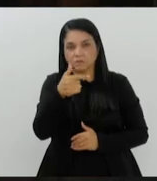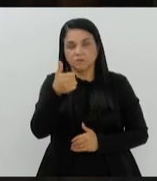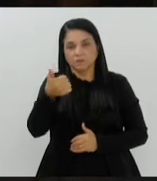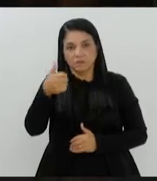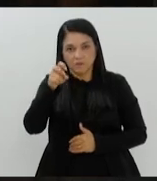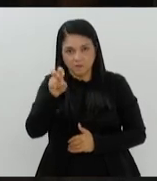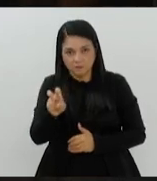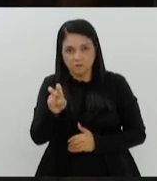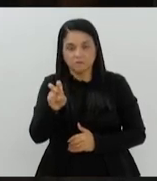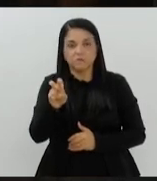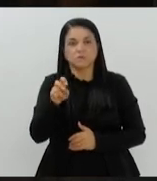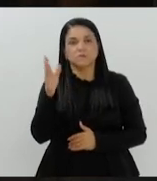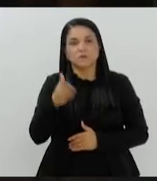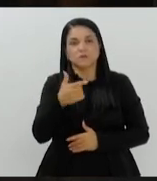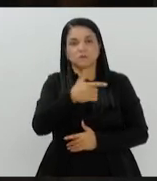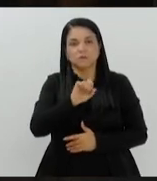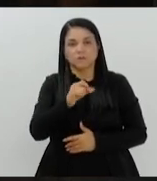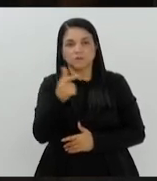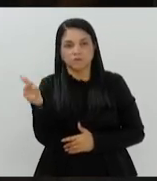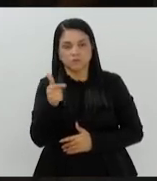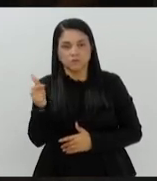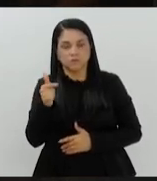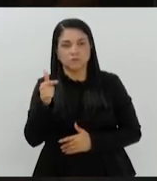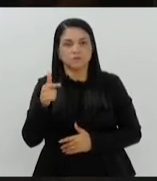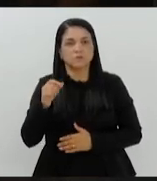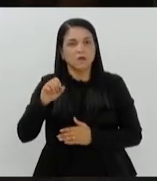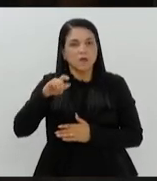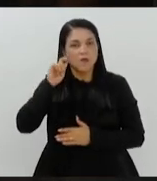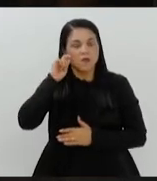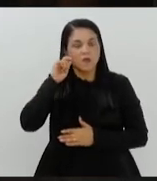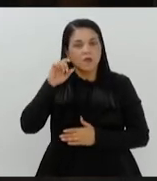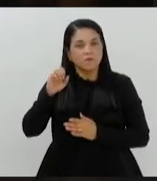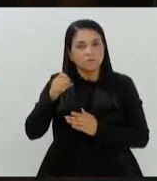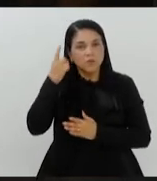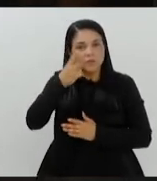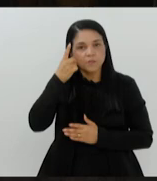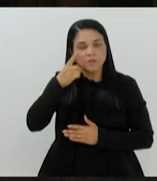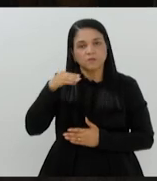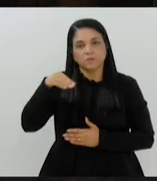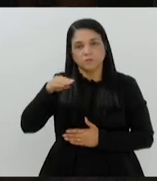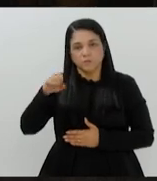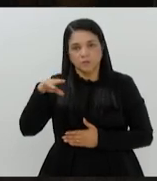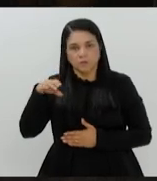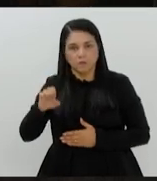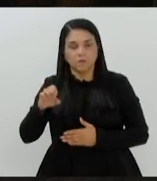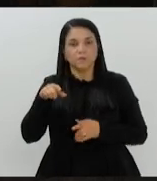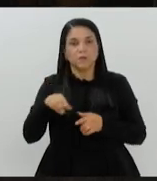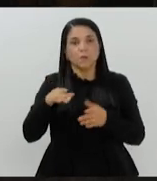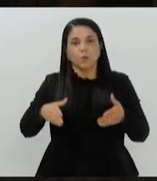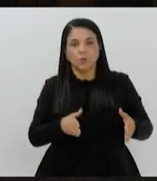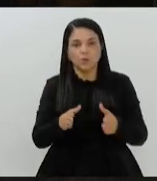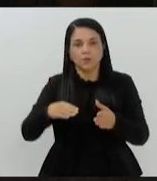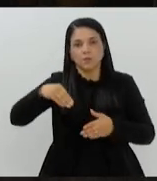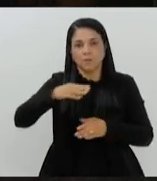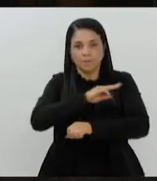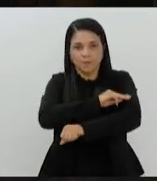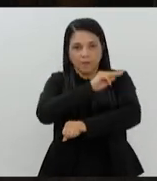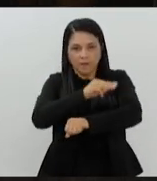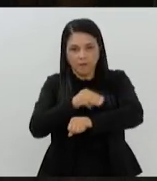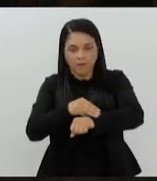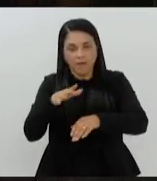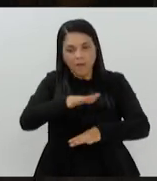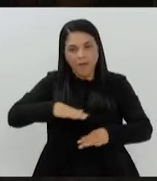6015 de 2022, de autoria do deputado Carlos Mink, que declara o Rio Macaé como área estadual de